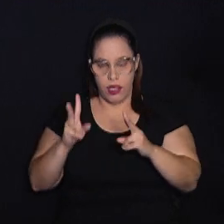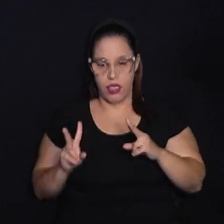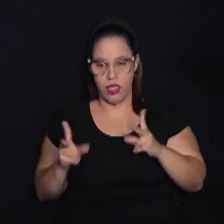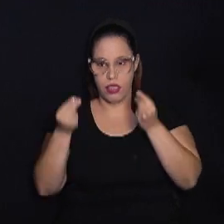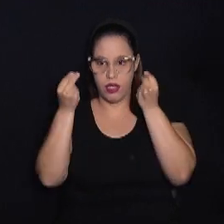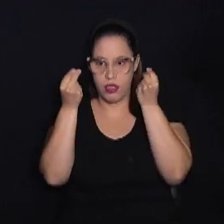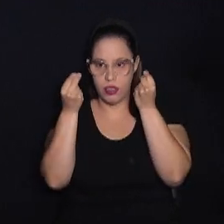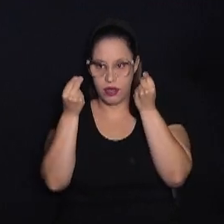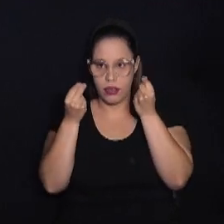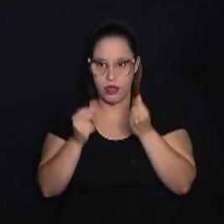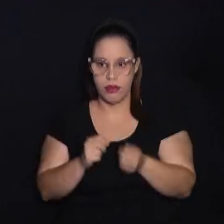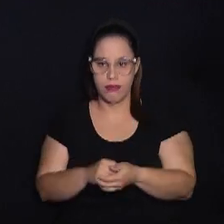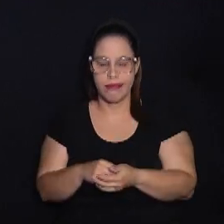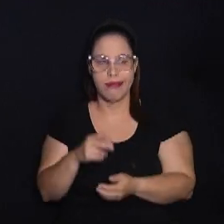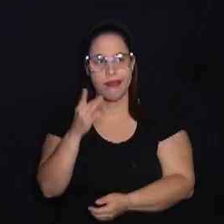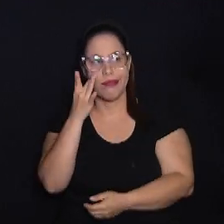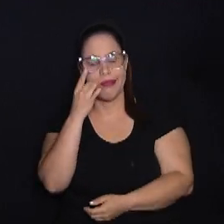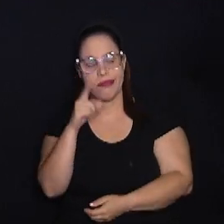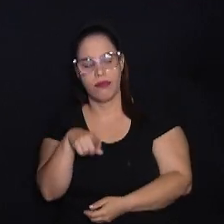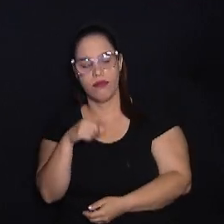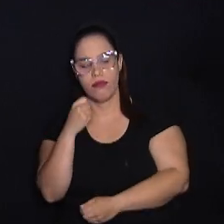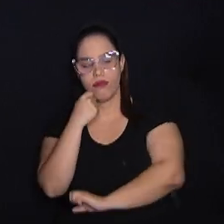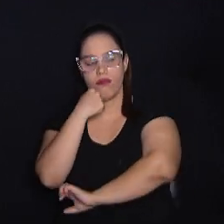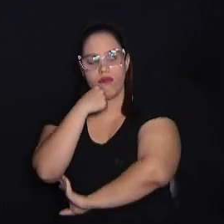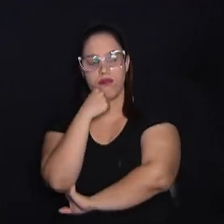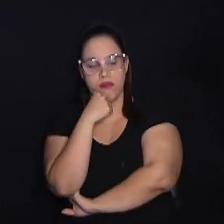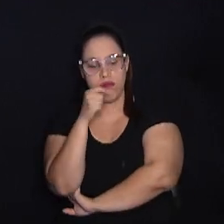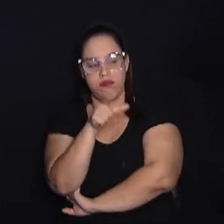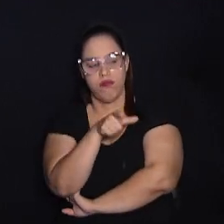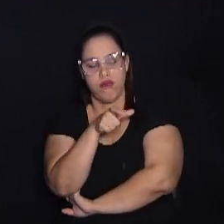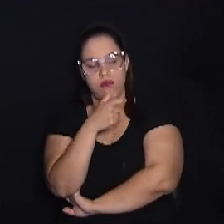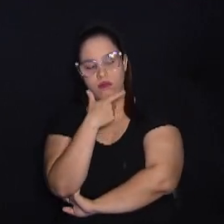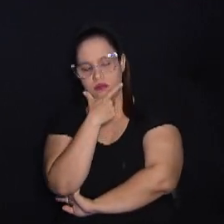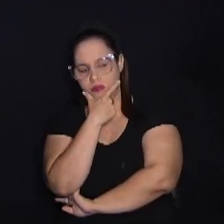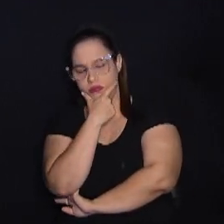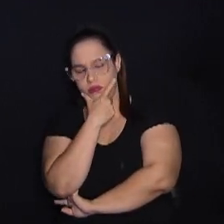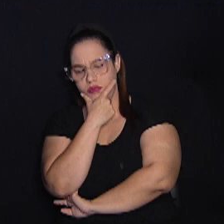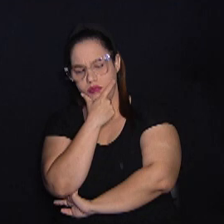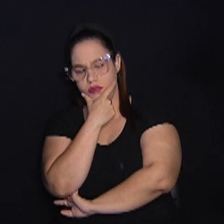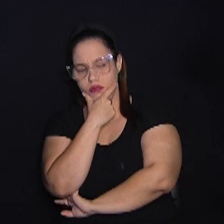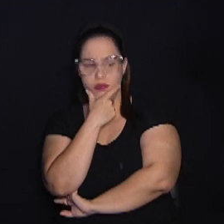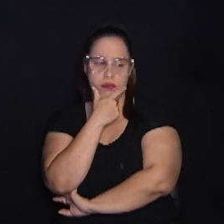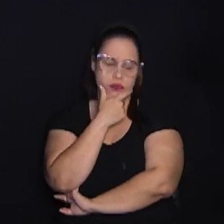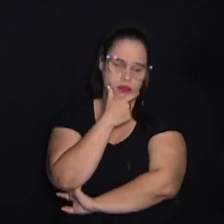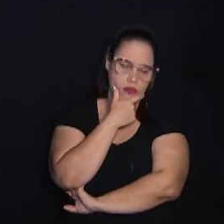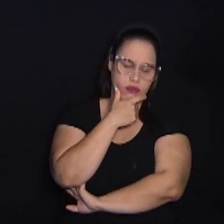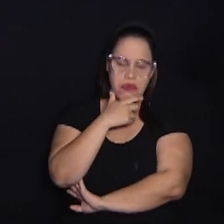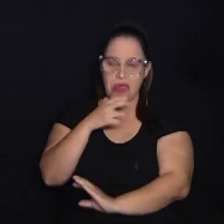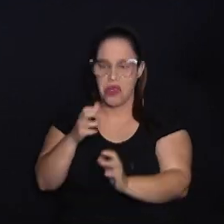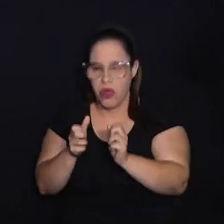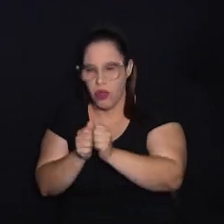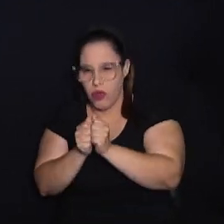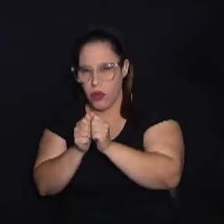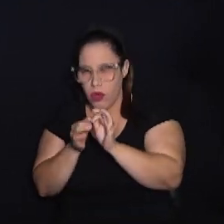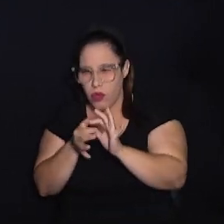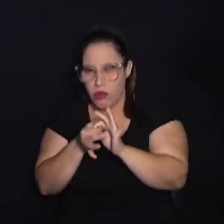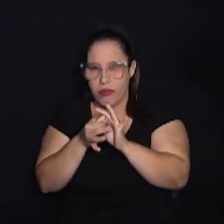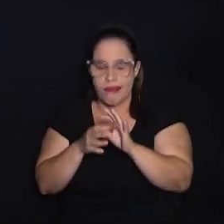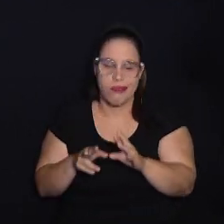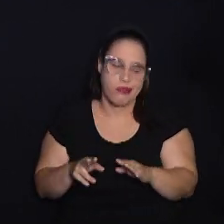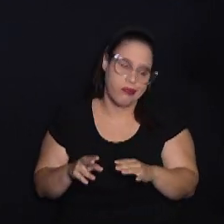e identificar aquela pessoa que tem um vínculo muito forte com a categoria e com a